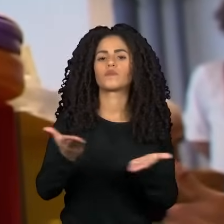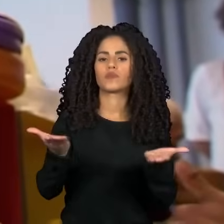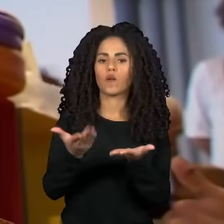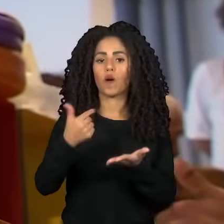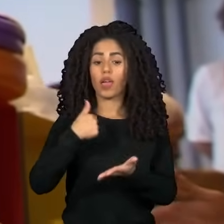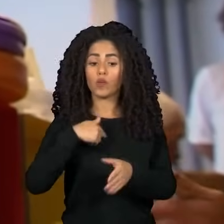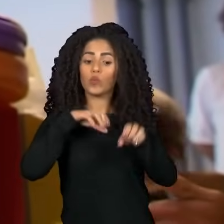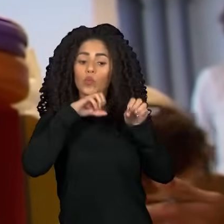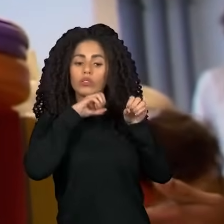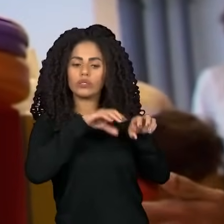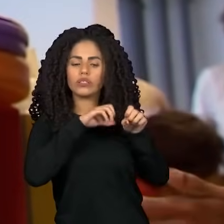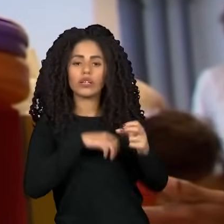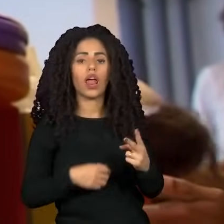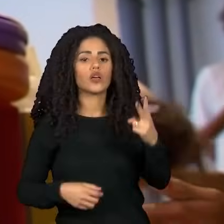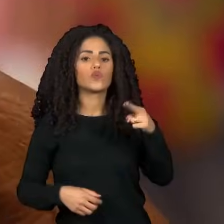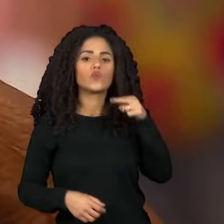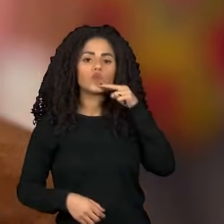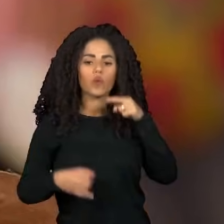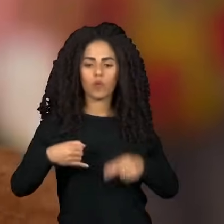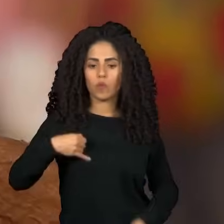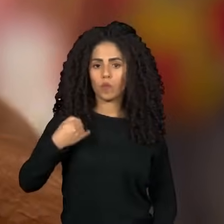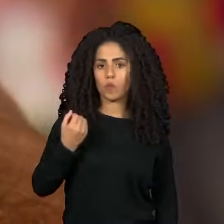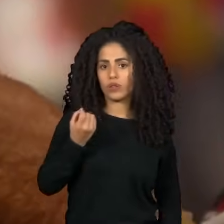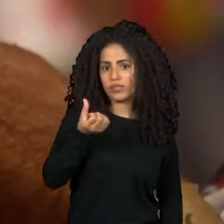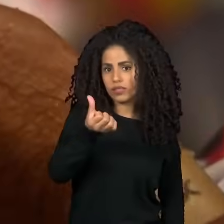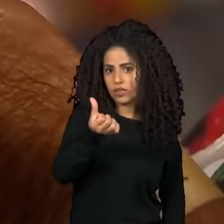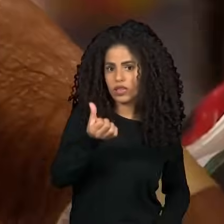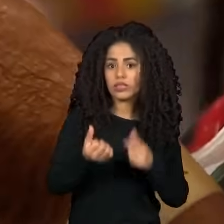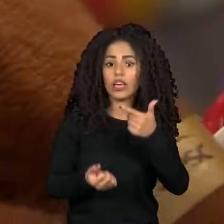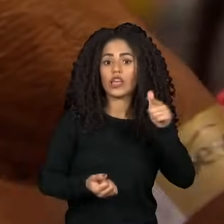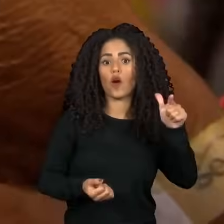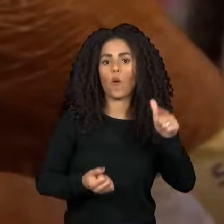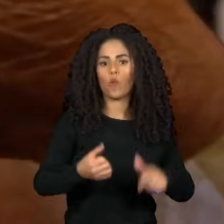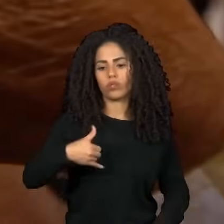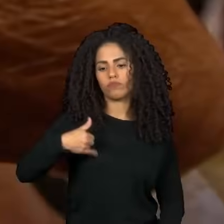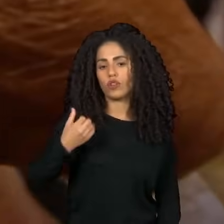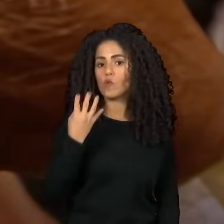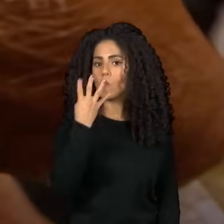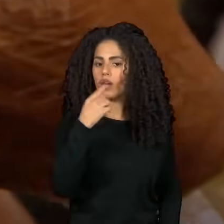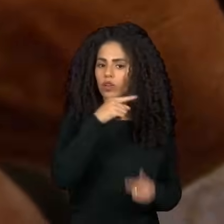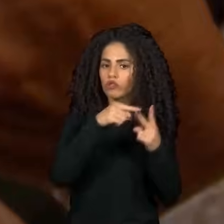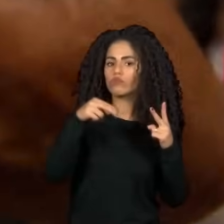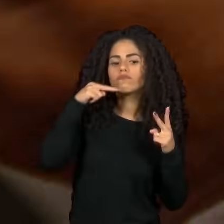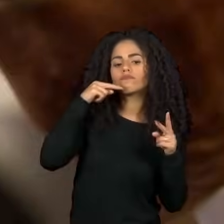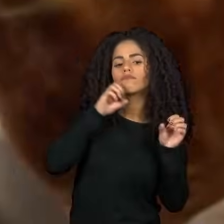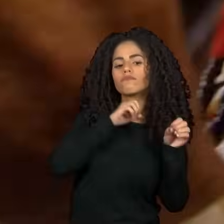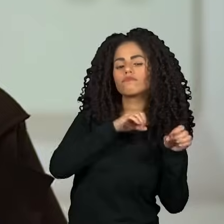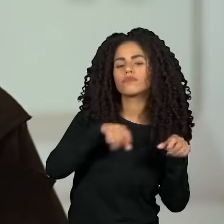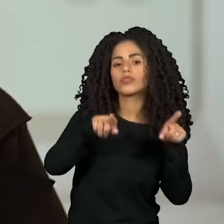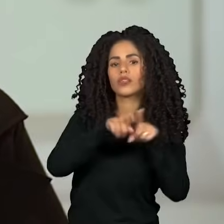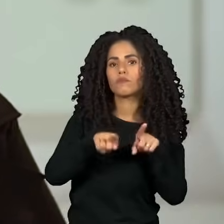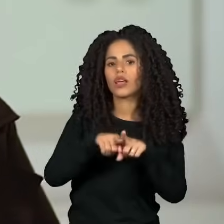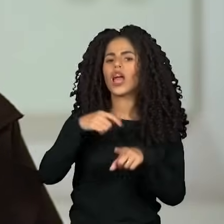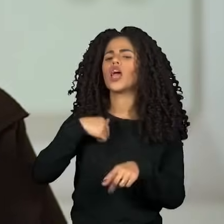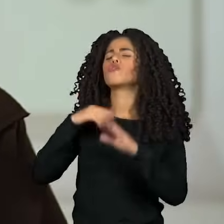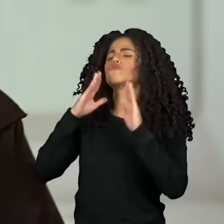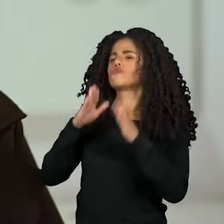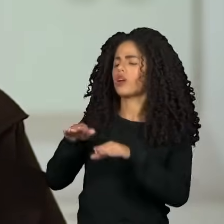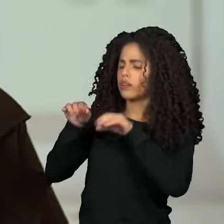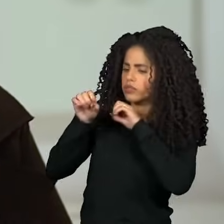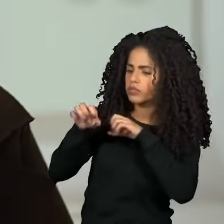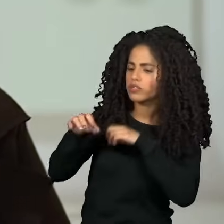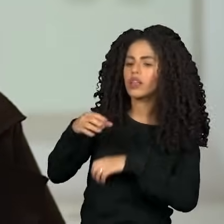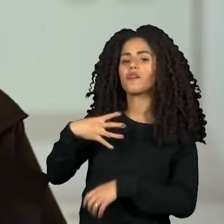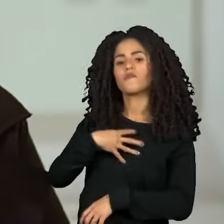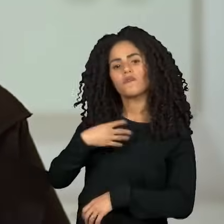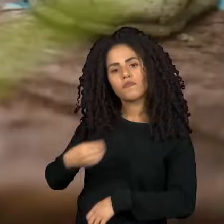a elas, as 2 netas, uma de 6 e uma de 4. Eu estou ensinando geração para geração. Já ensinei para minha filha, ensinei para minha